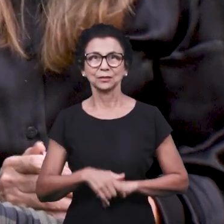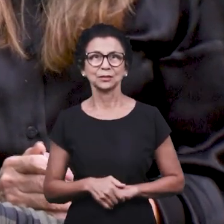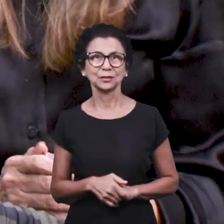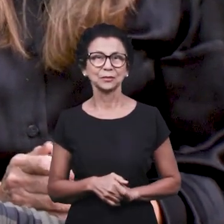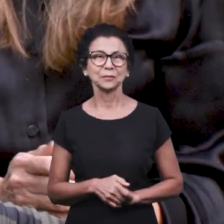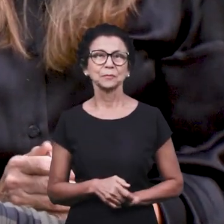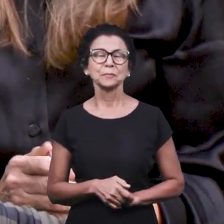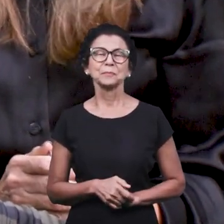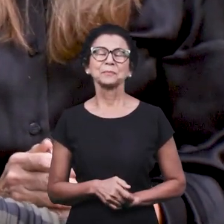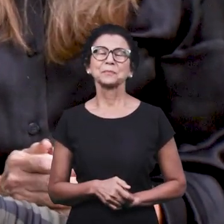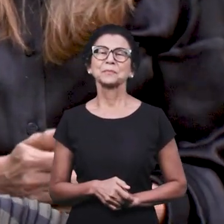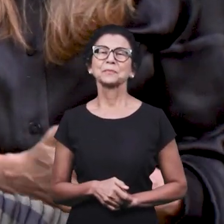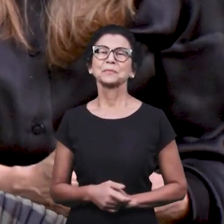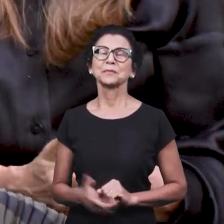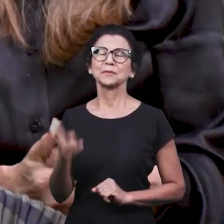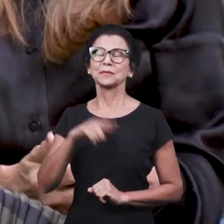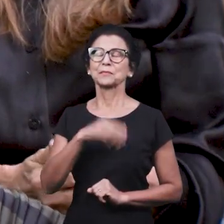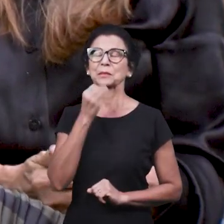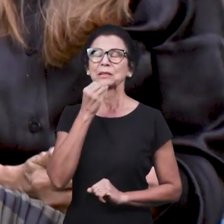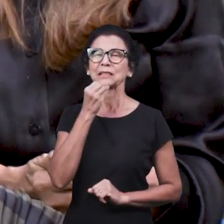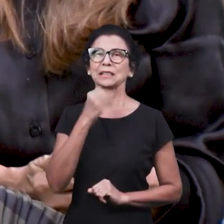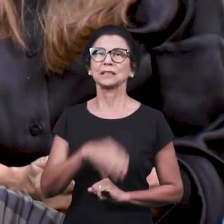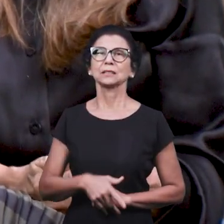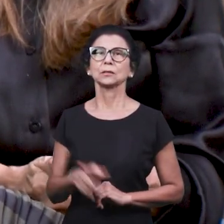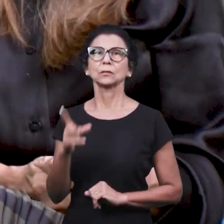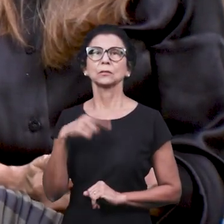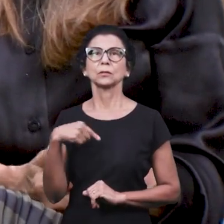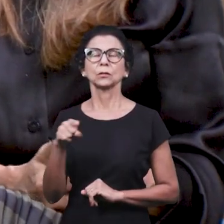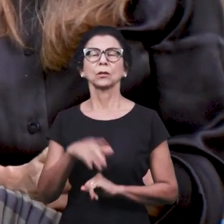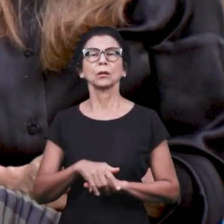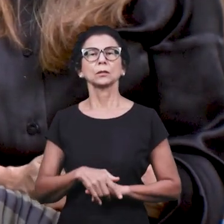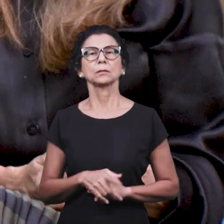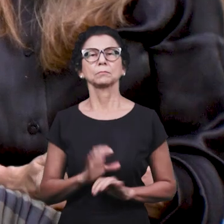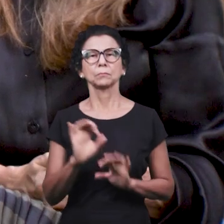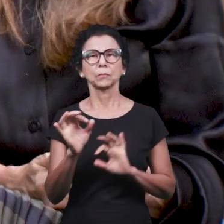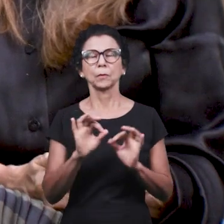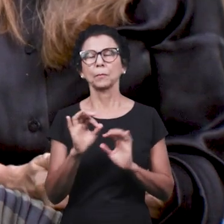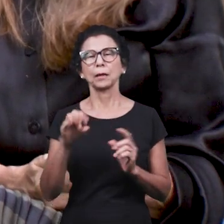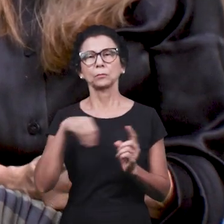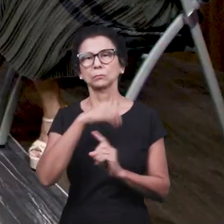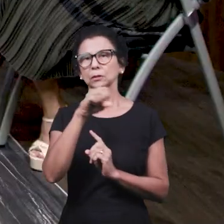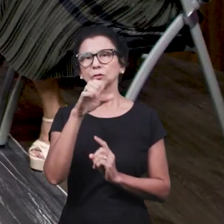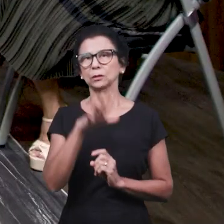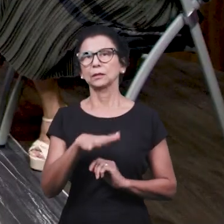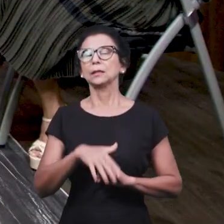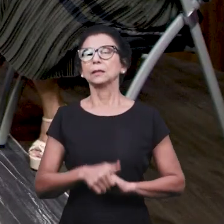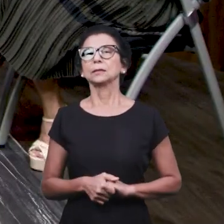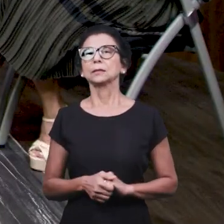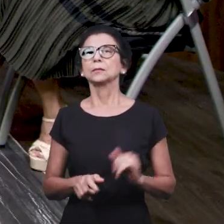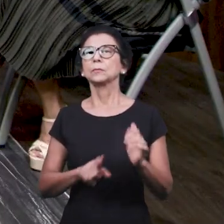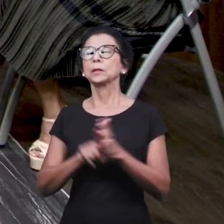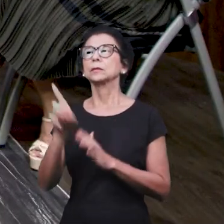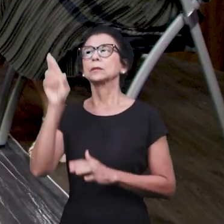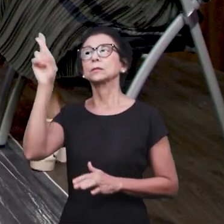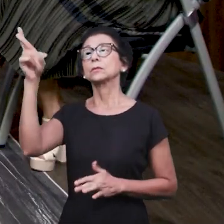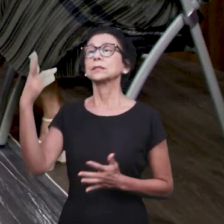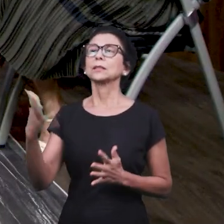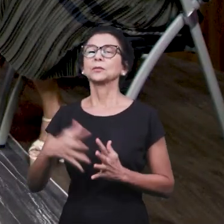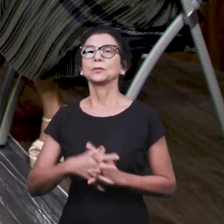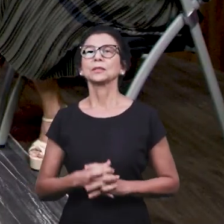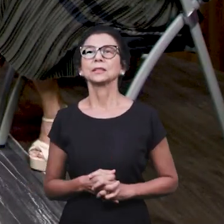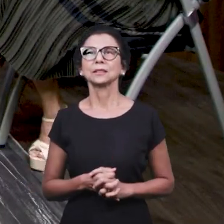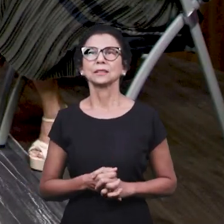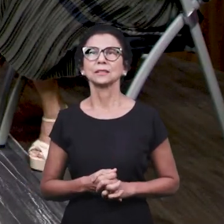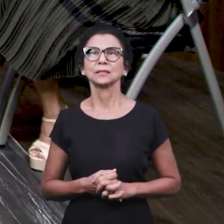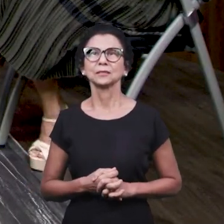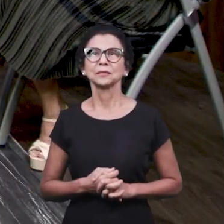oportunidade, vamos ver. E aí, a gente fez um preparo e consultamos ao Senhor. E foi amém pro intercâmbio. E aí eu fiquei super feliz, falei, vou ter